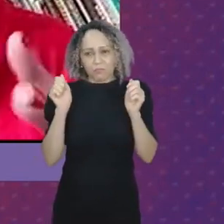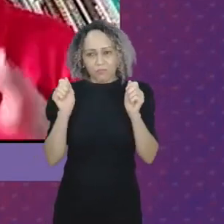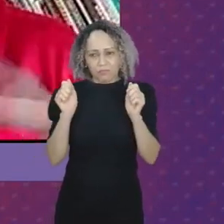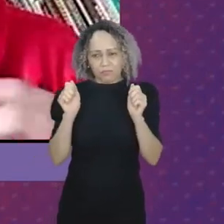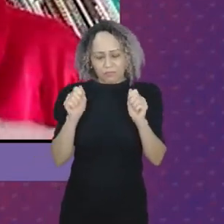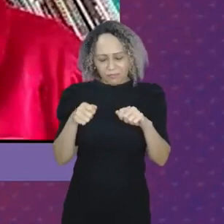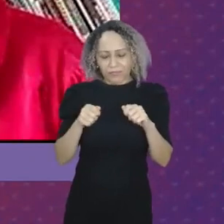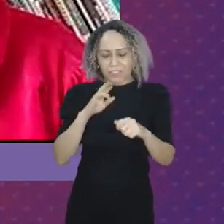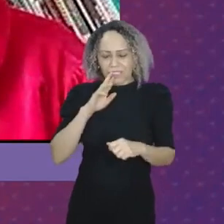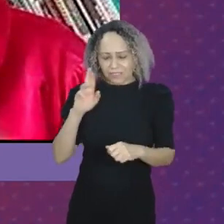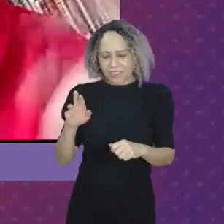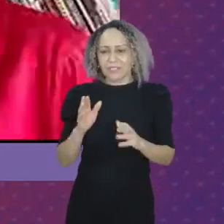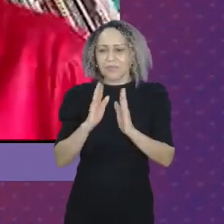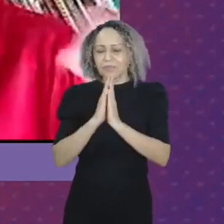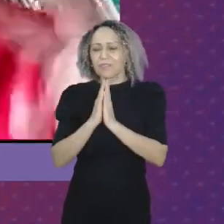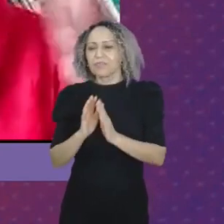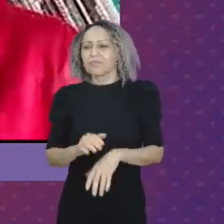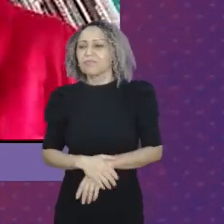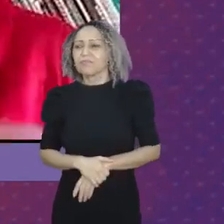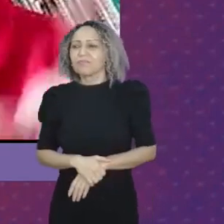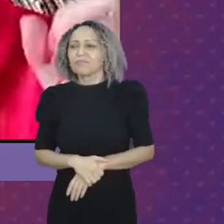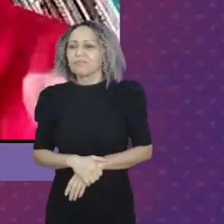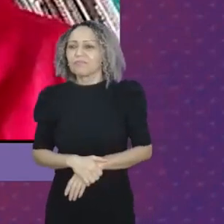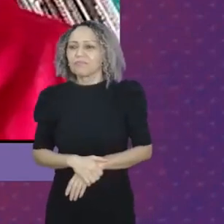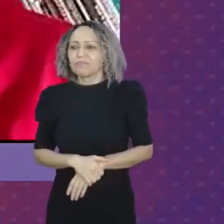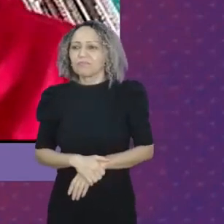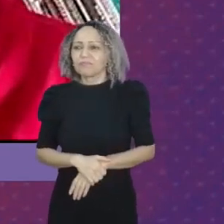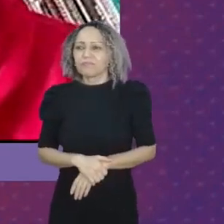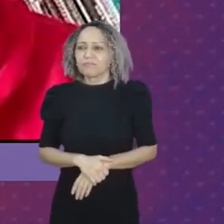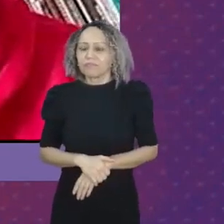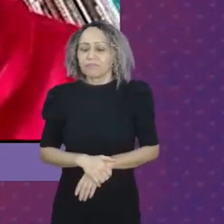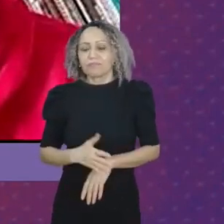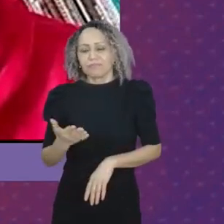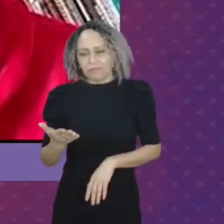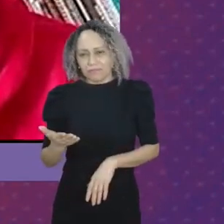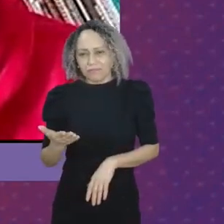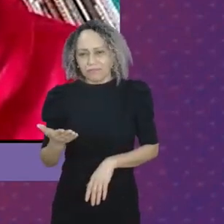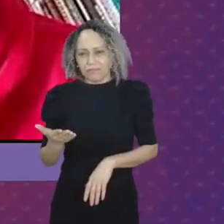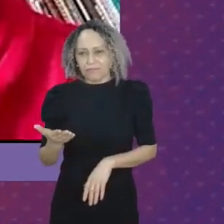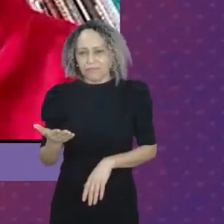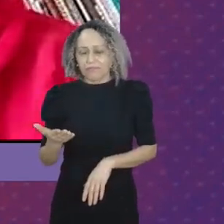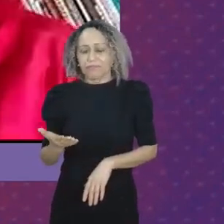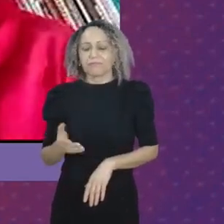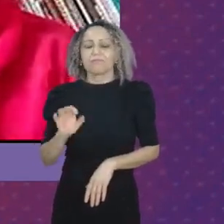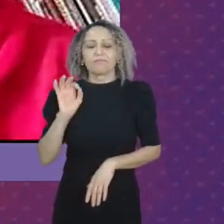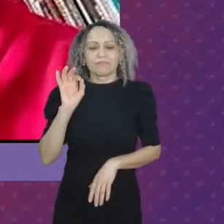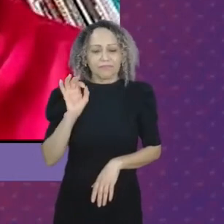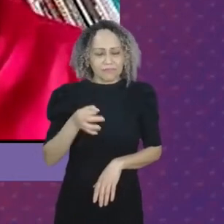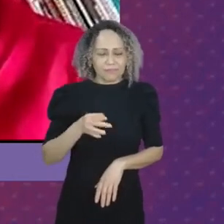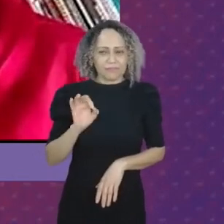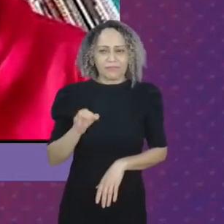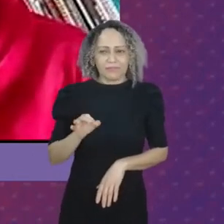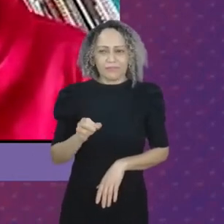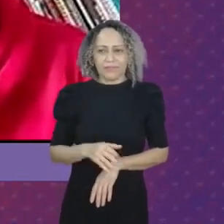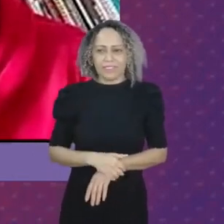a gente pode inverter. Agora a gente pode inverter. Vai lá. Com certeza.